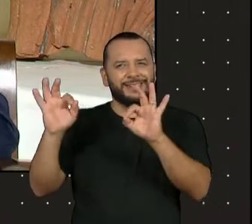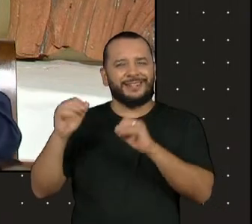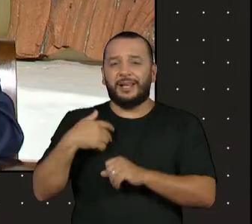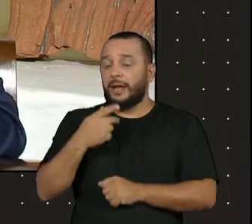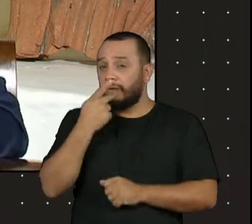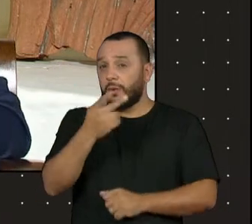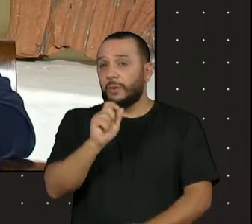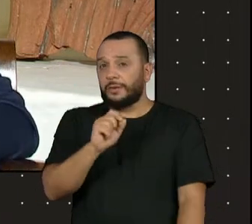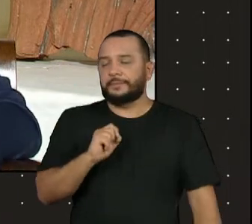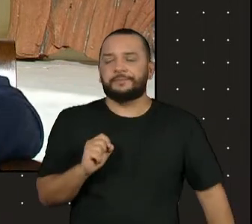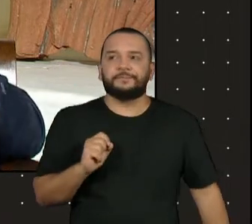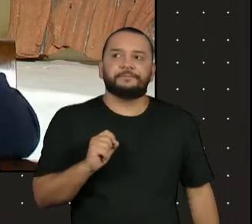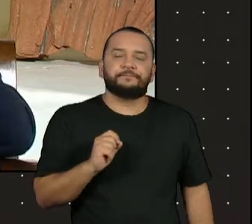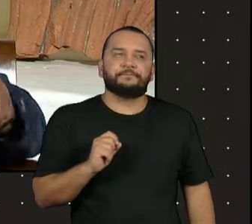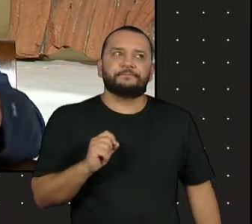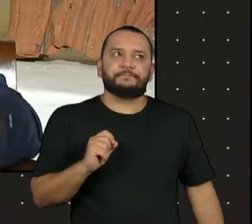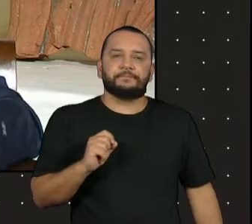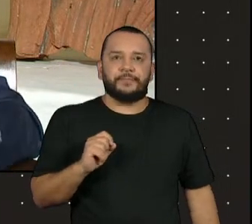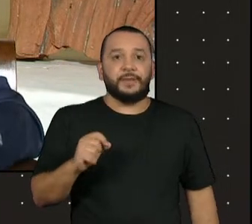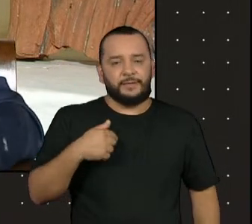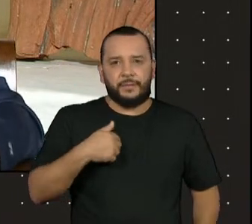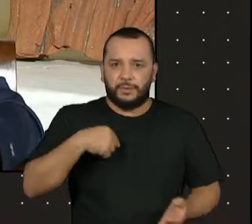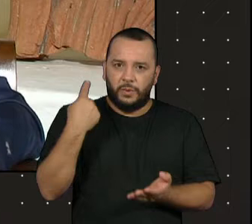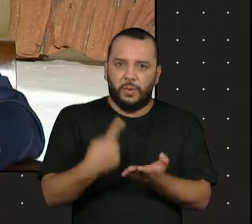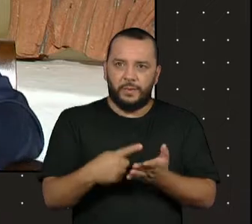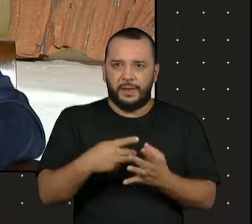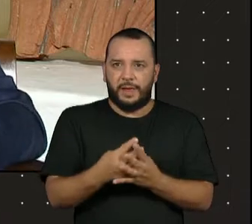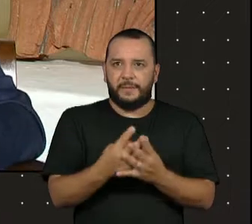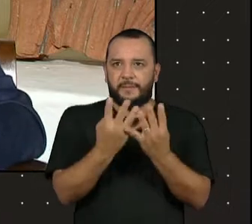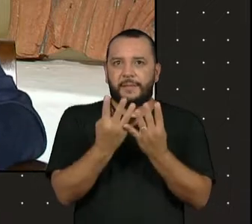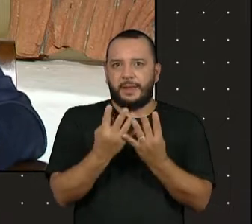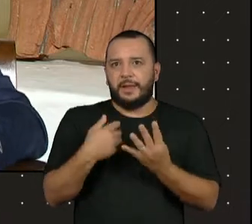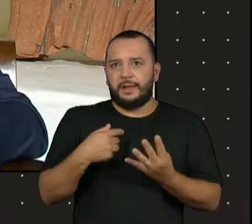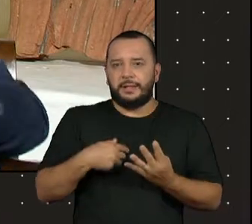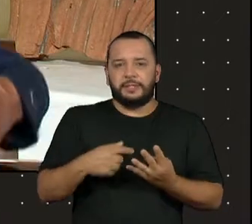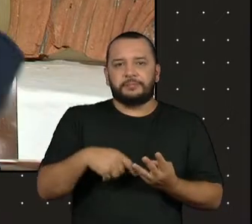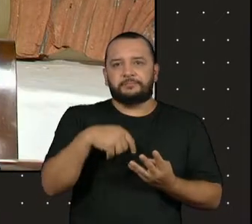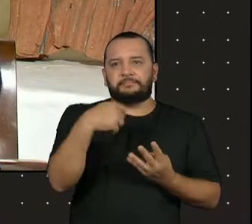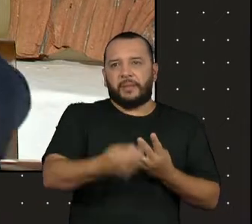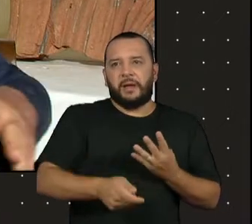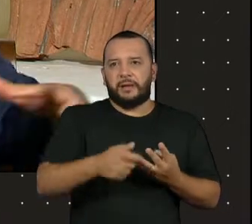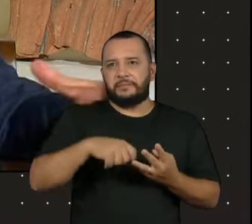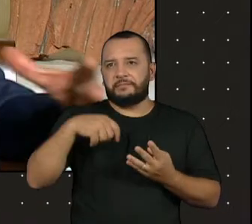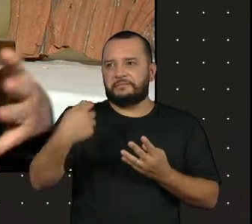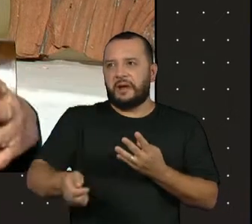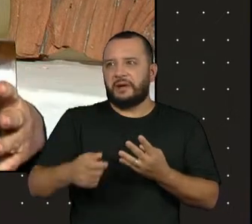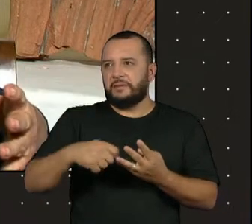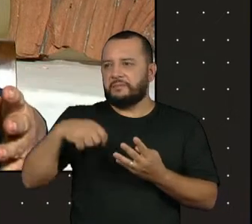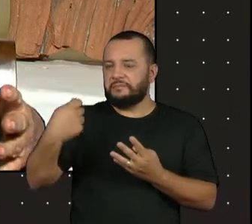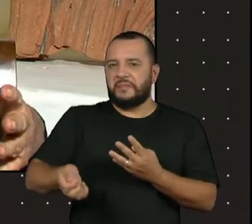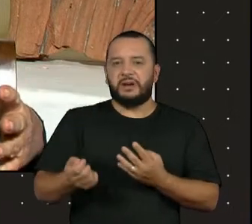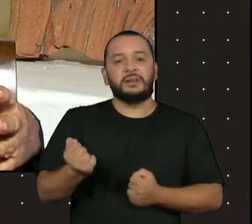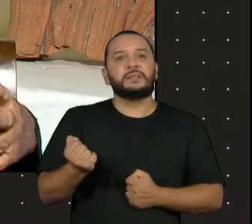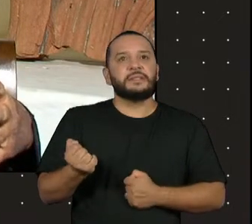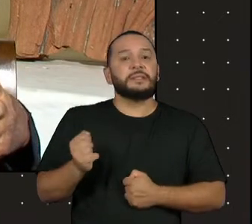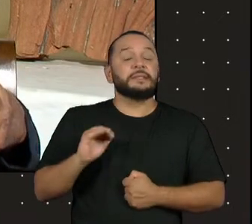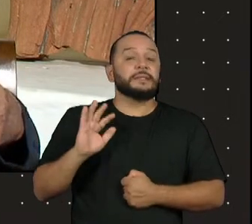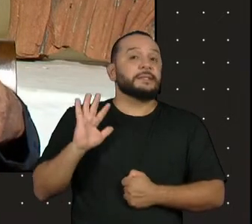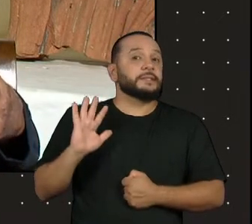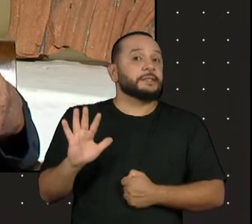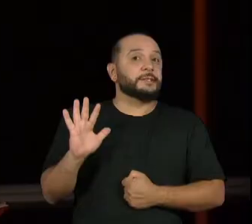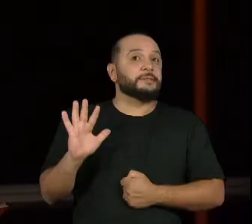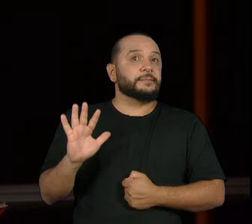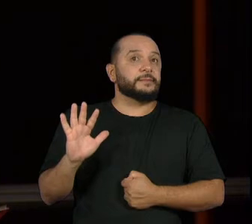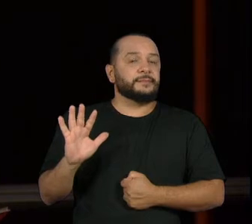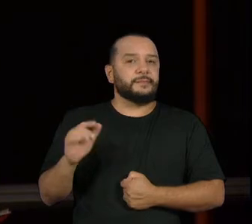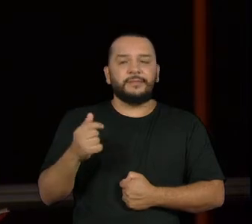turma... Existia no baralho brasileiro um negócio chamado barato, pagava barato. Pagavam um barato e no fim sobrava